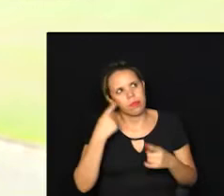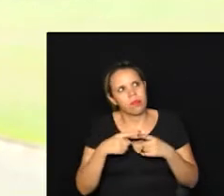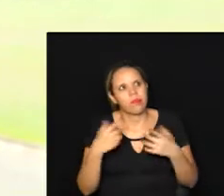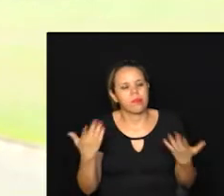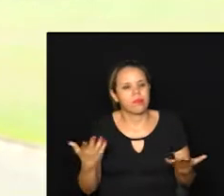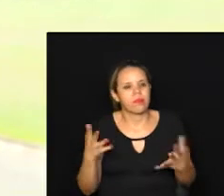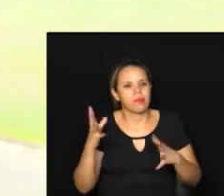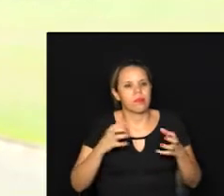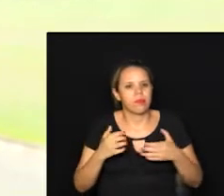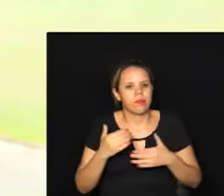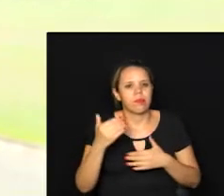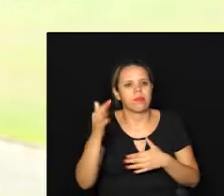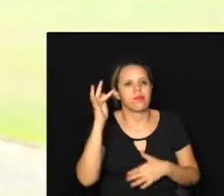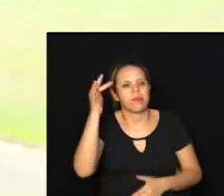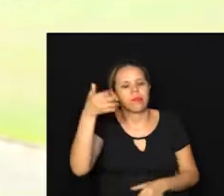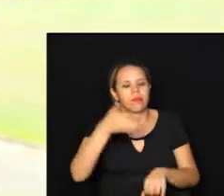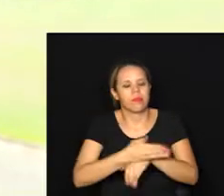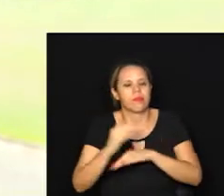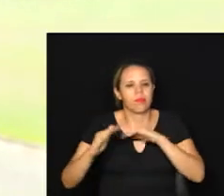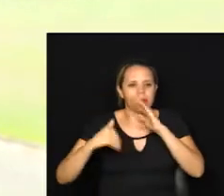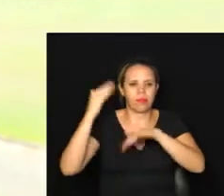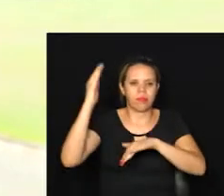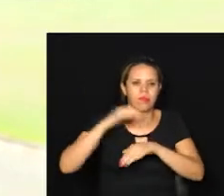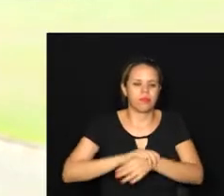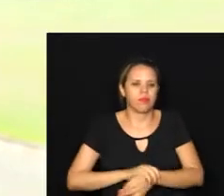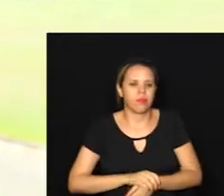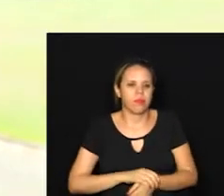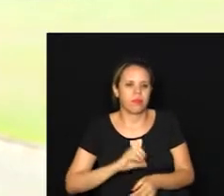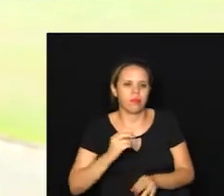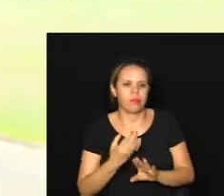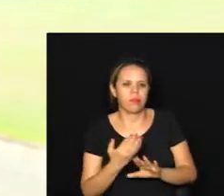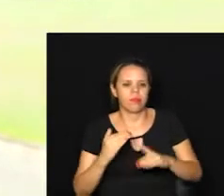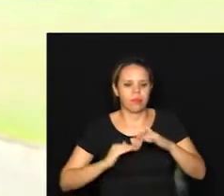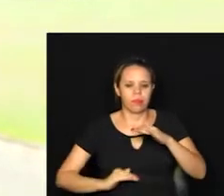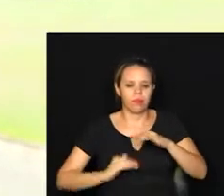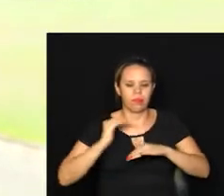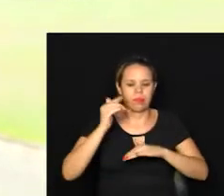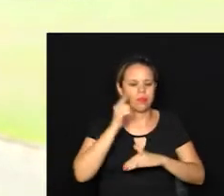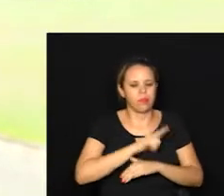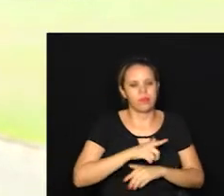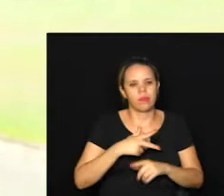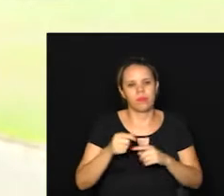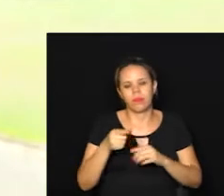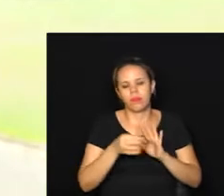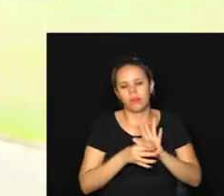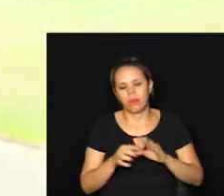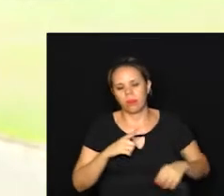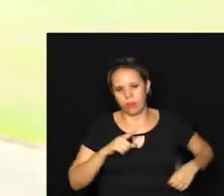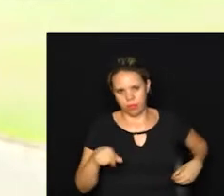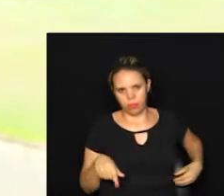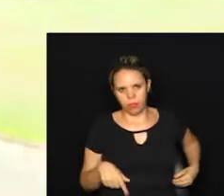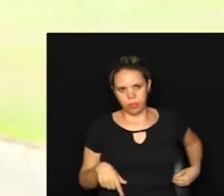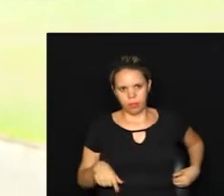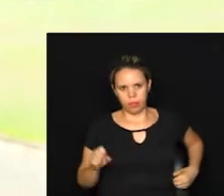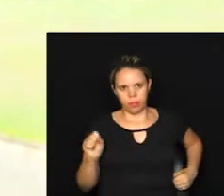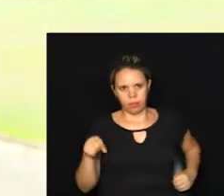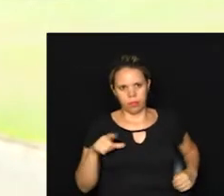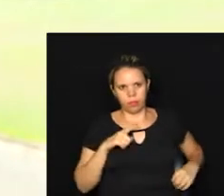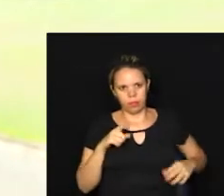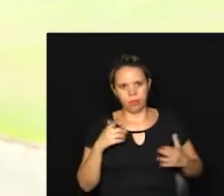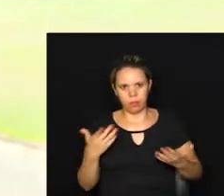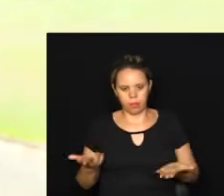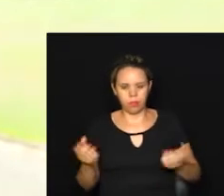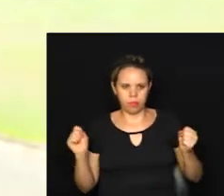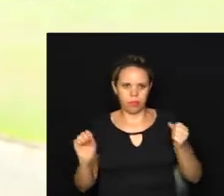em brigar mais para frente pelo acesso, se afastar da zona do rebaixamento? Tem isso, na sua opinião, Mariolane?